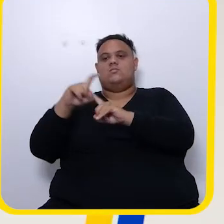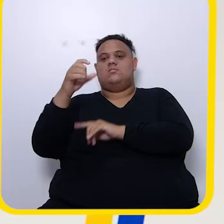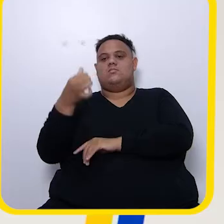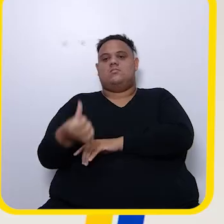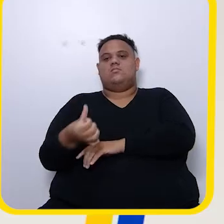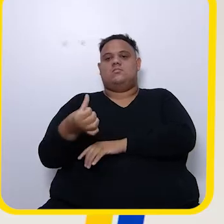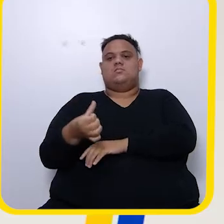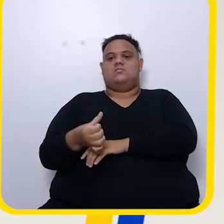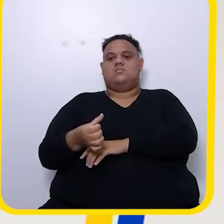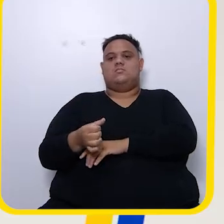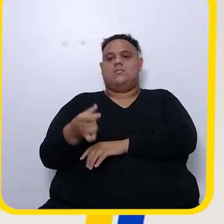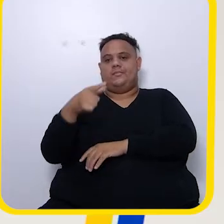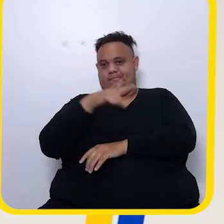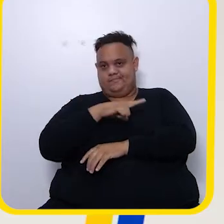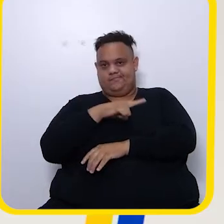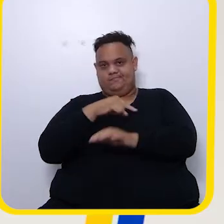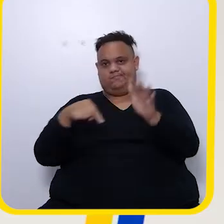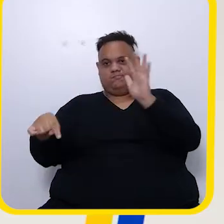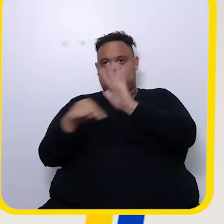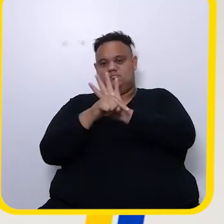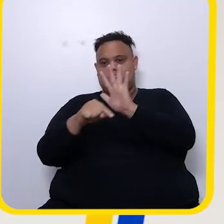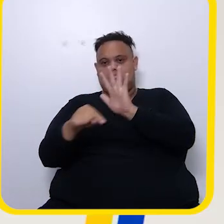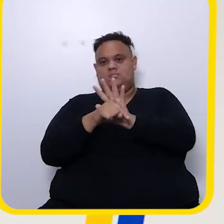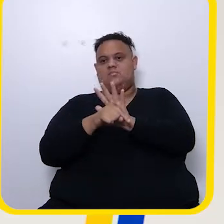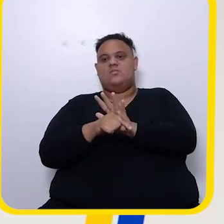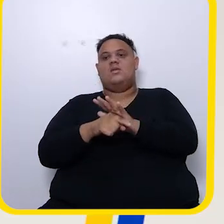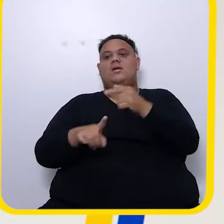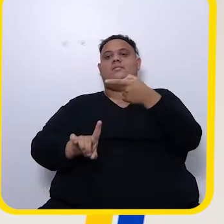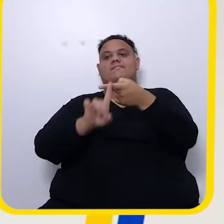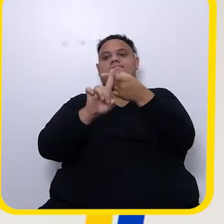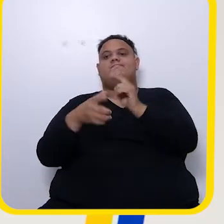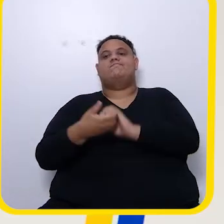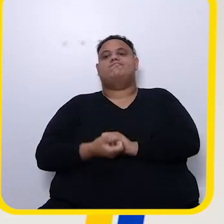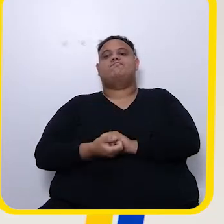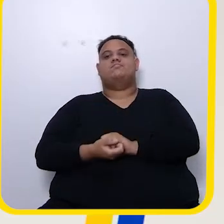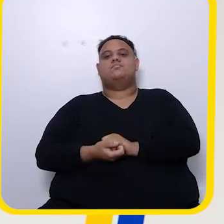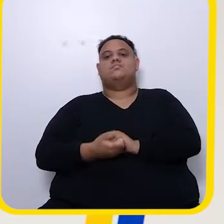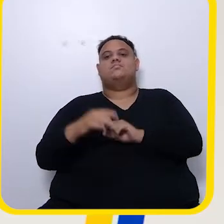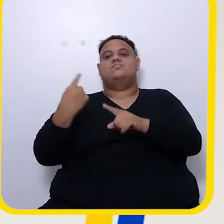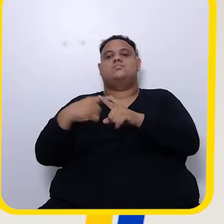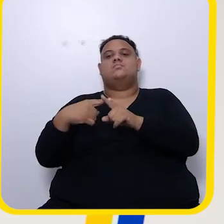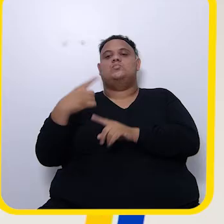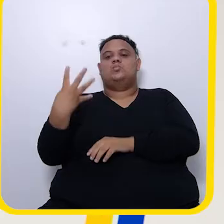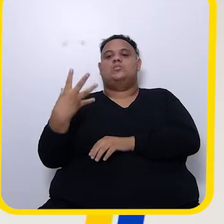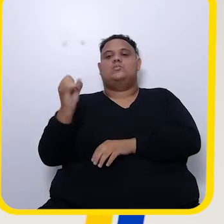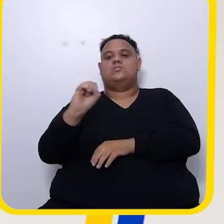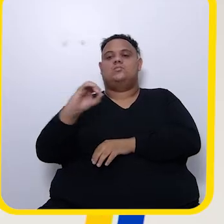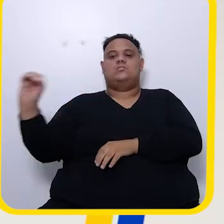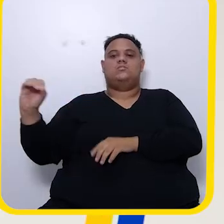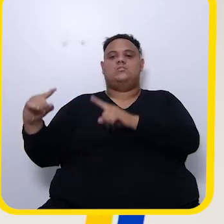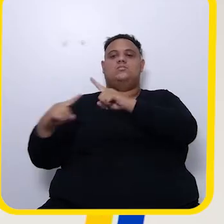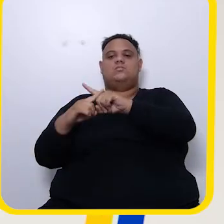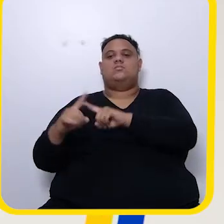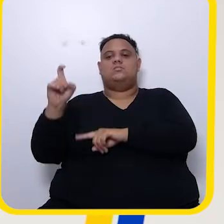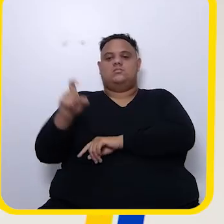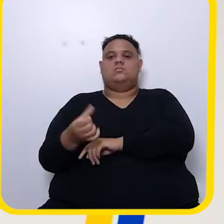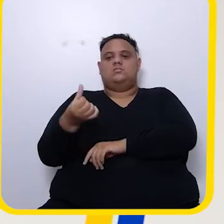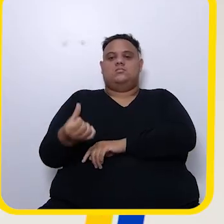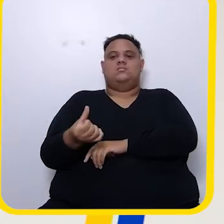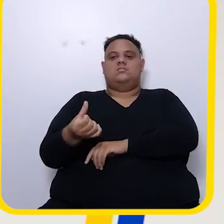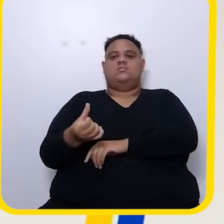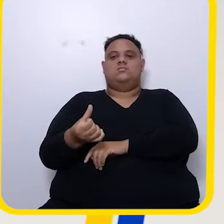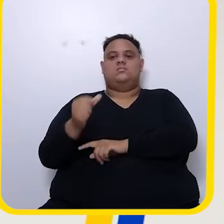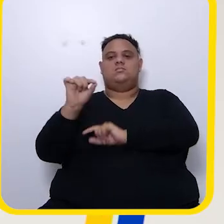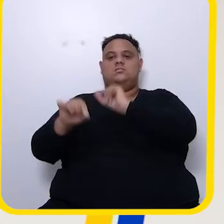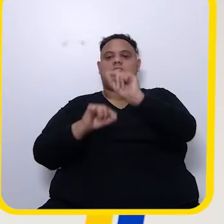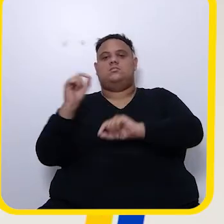menos na frente dele. Então, é menos com menos que dá mais. E aí, 4.800 vezes 6, quando você fizer a conta